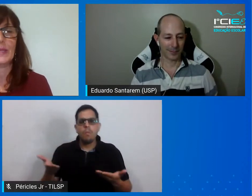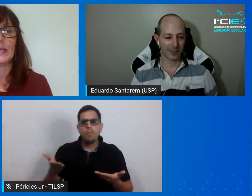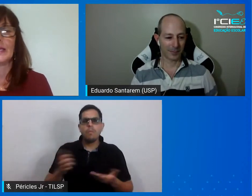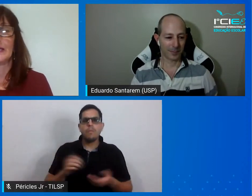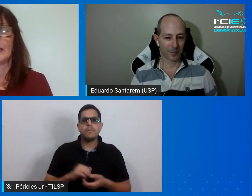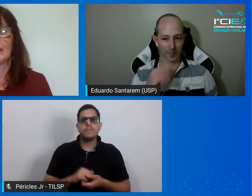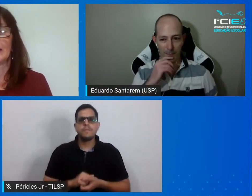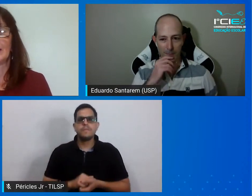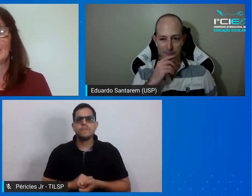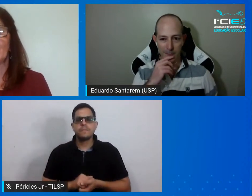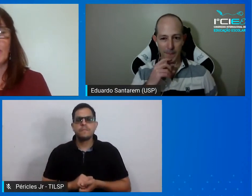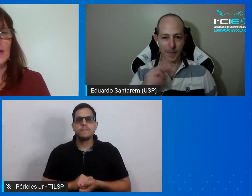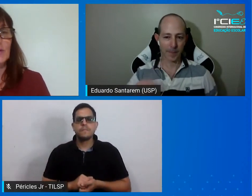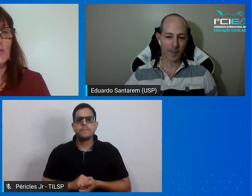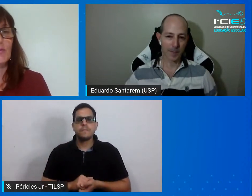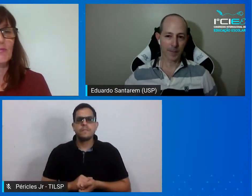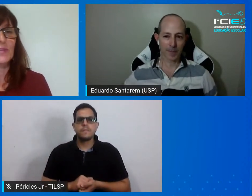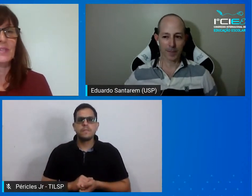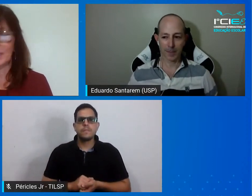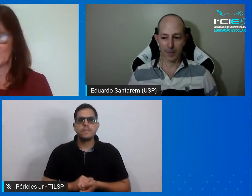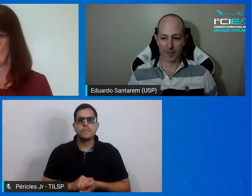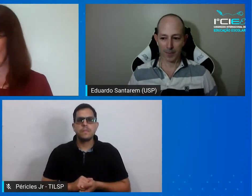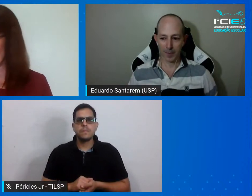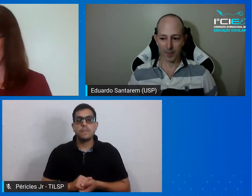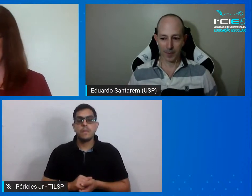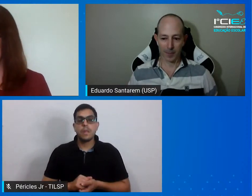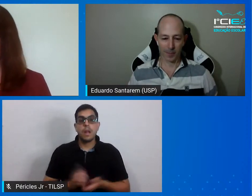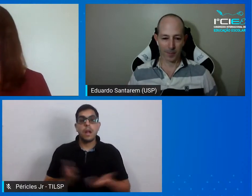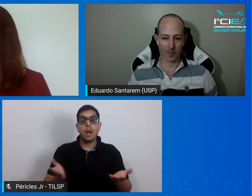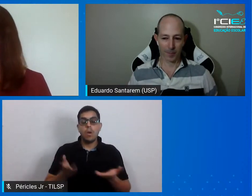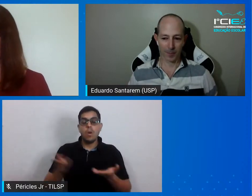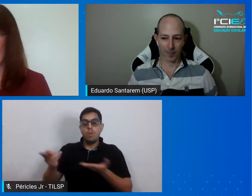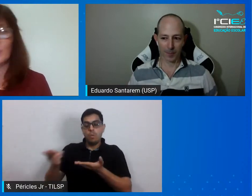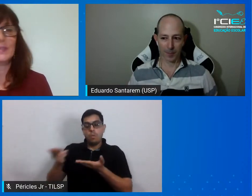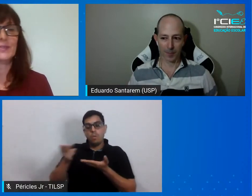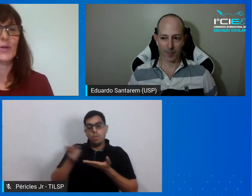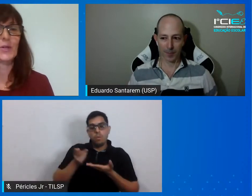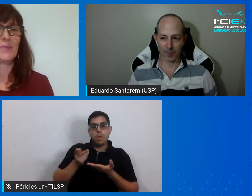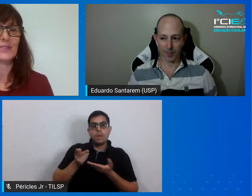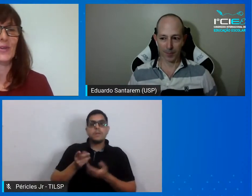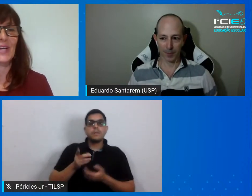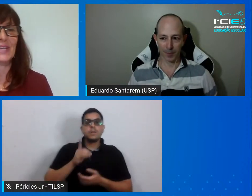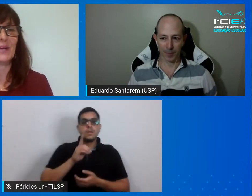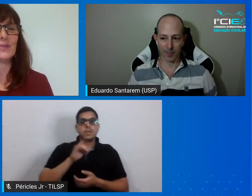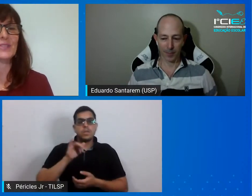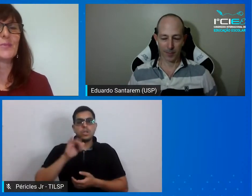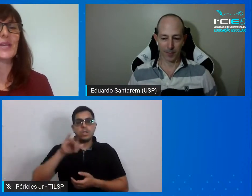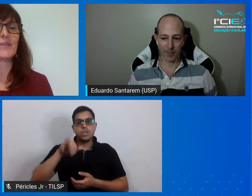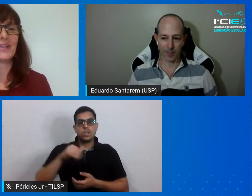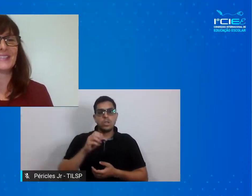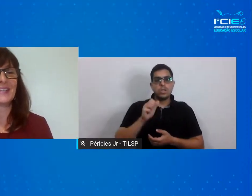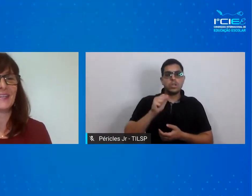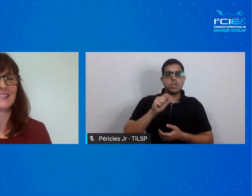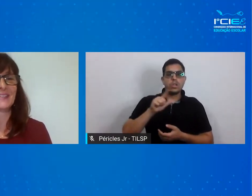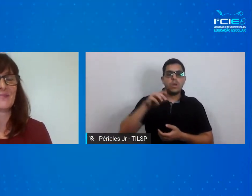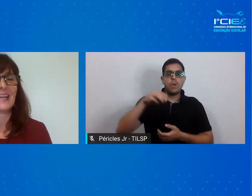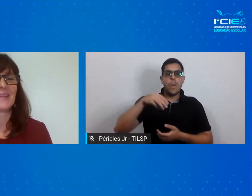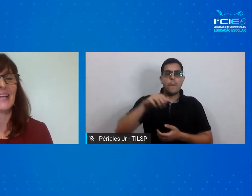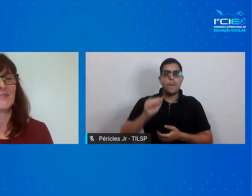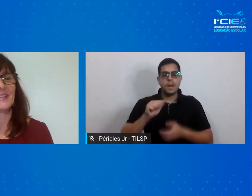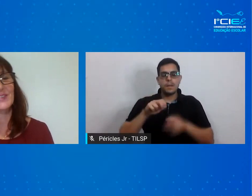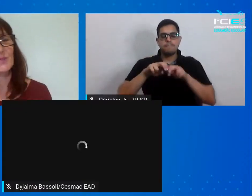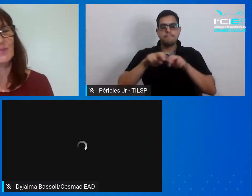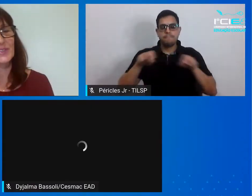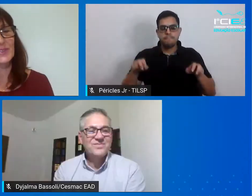alcance e agora eu convido então o professor de Antônio bastólica contribuir com a nossa mesa